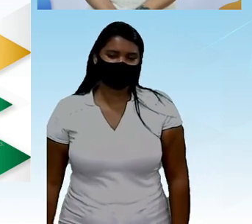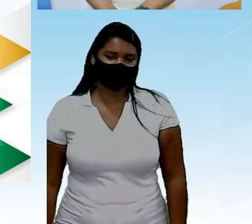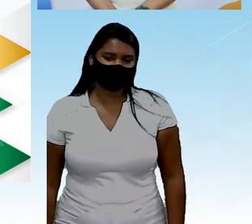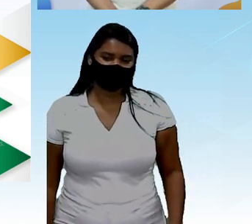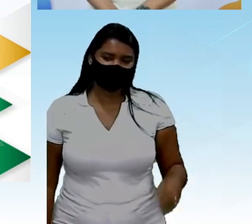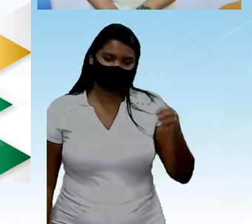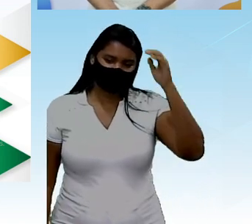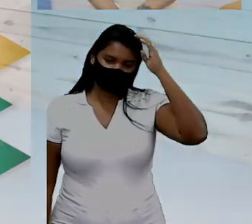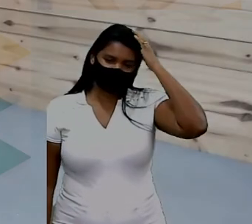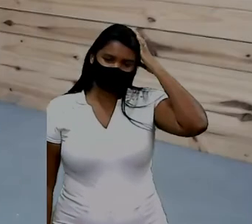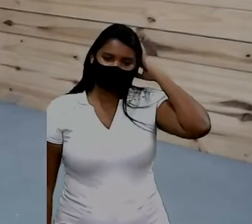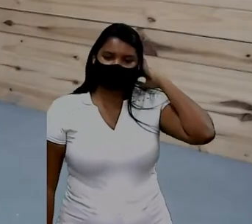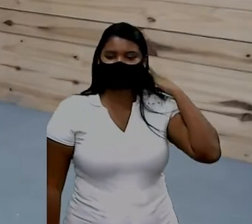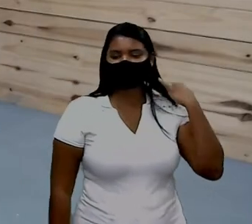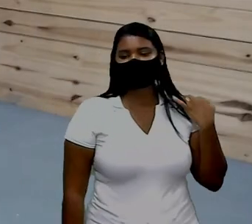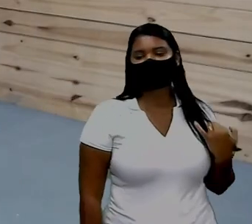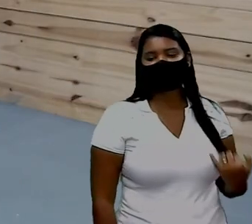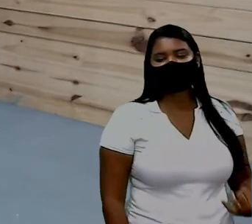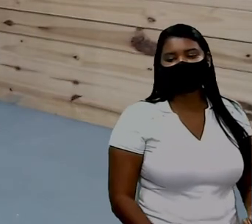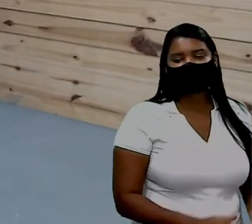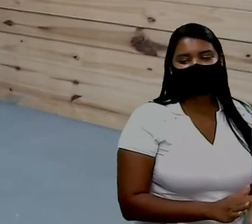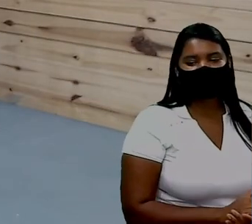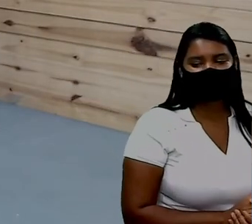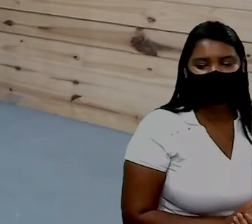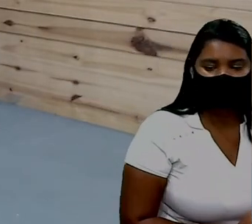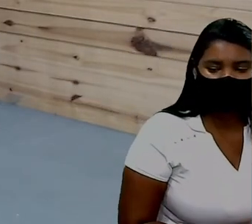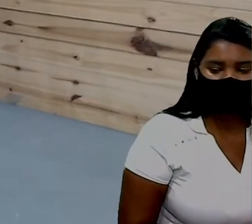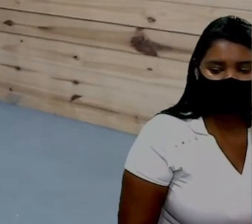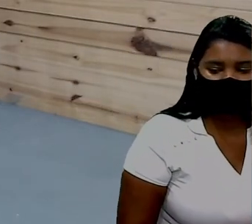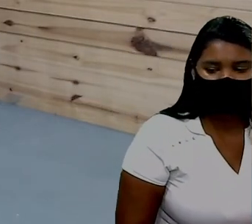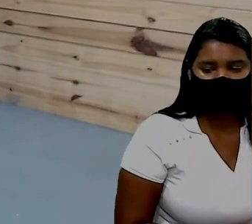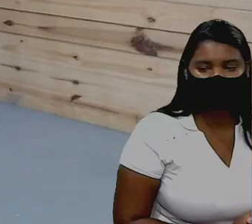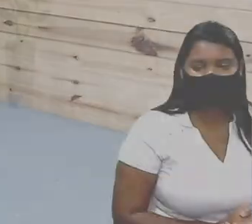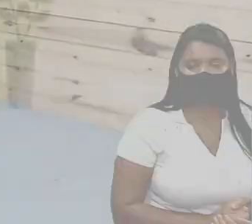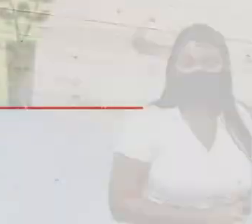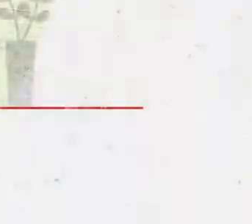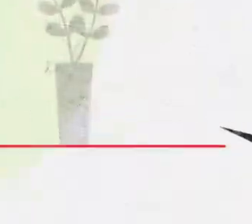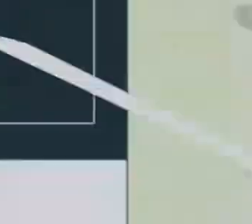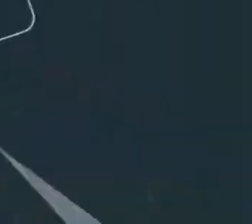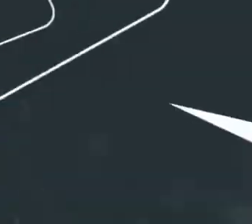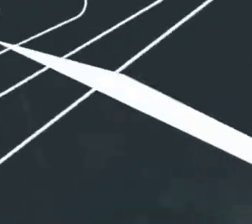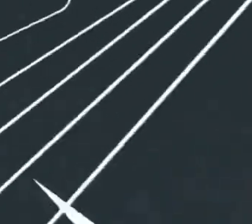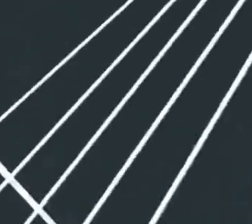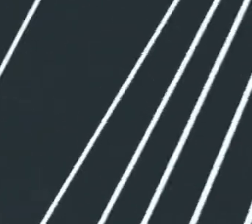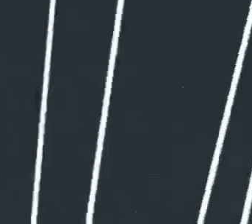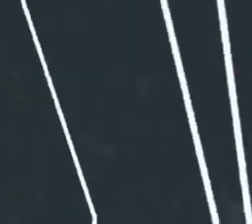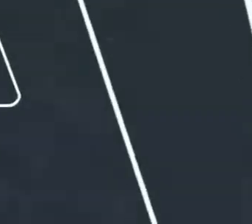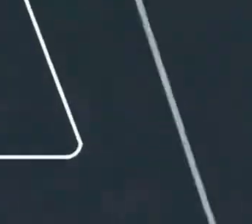E aí, vamos?